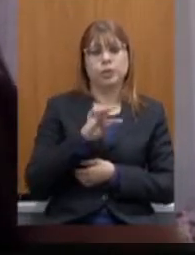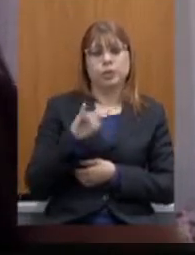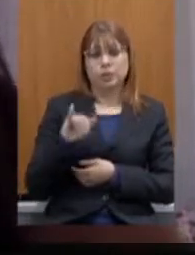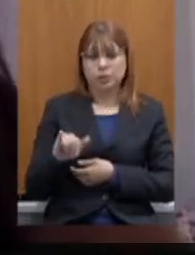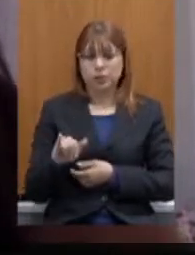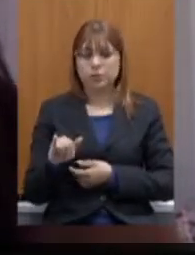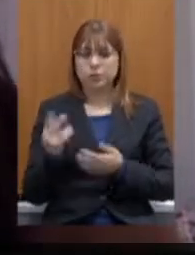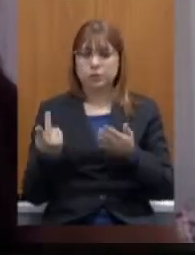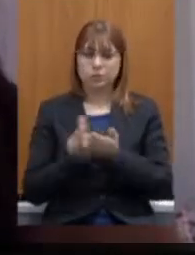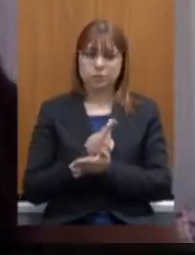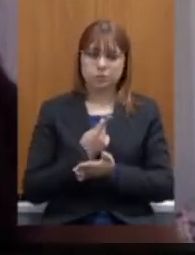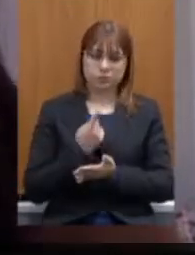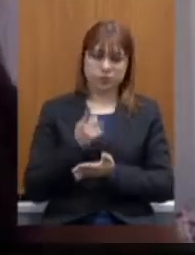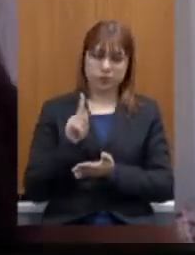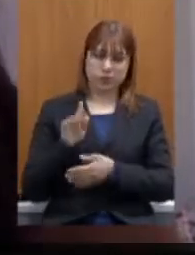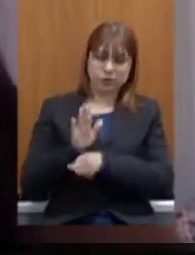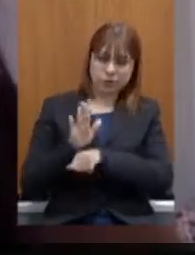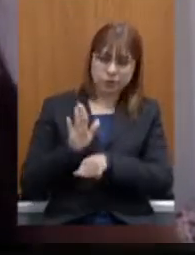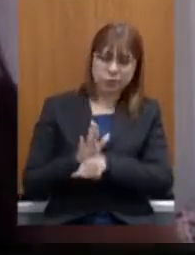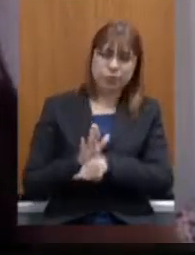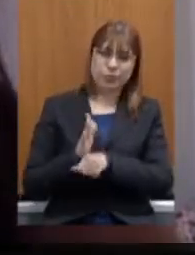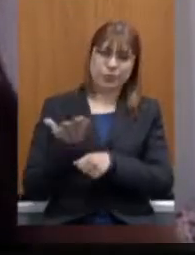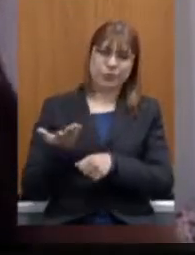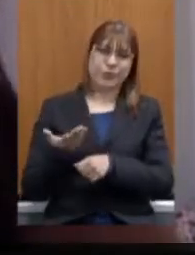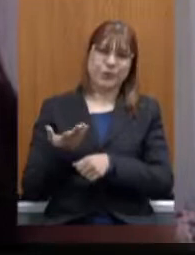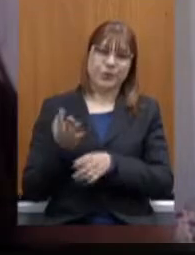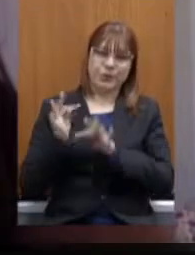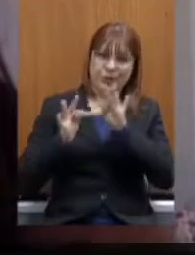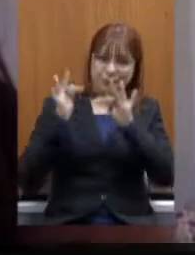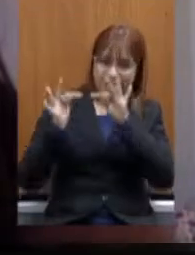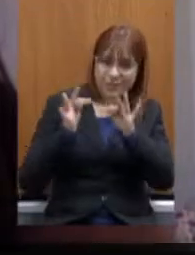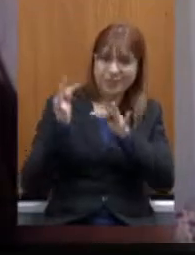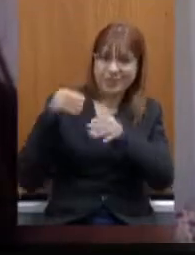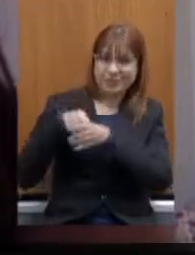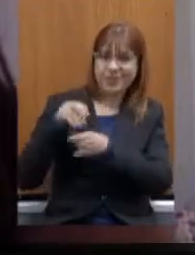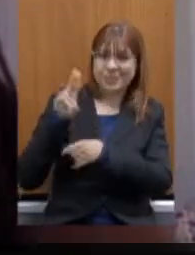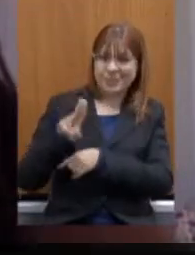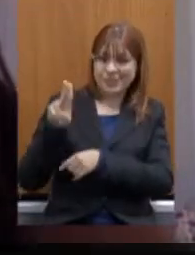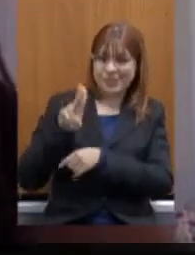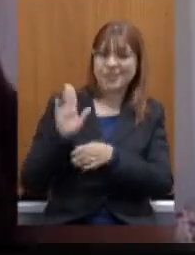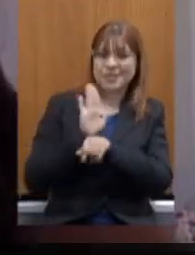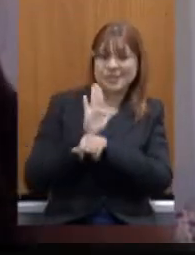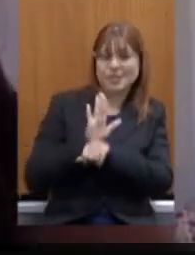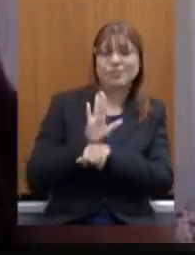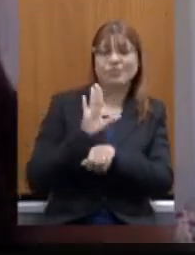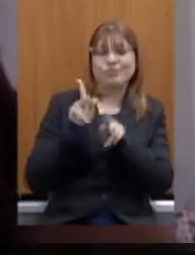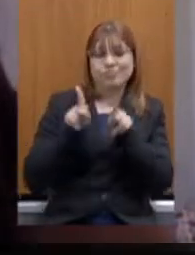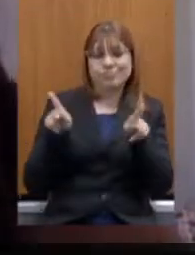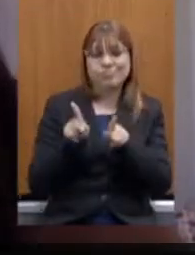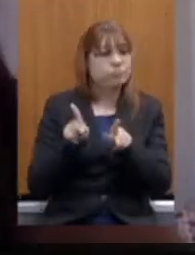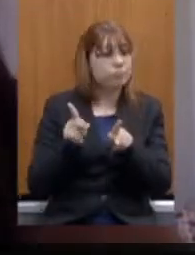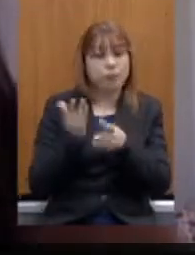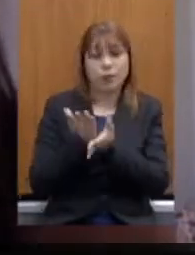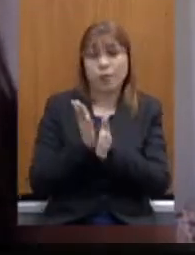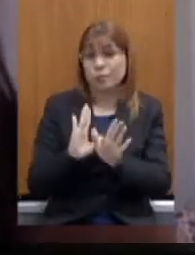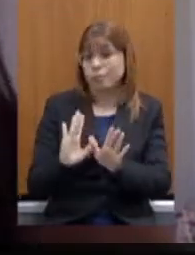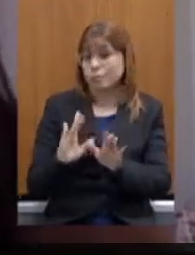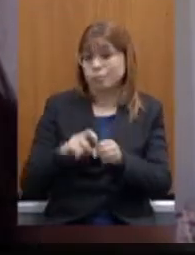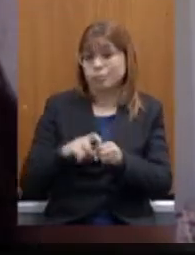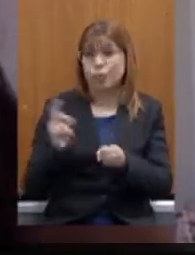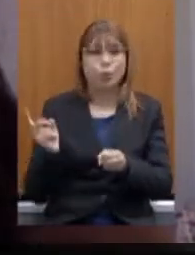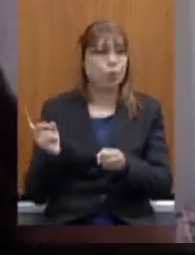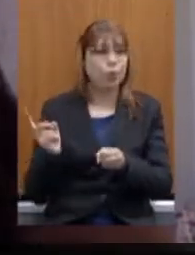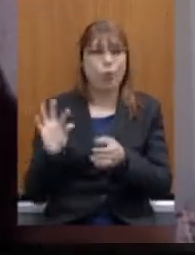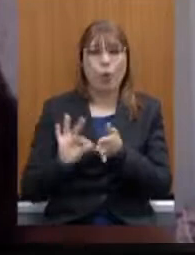departamento que a da assessoria tecnológica a universidade aos docentes põe instinto foi descontratado